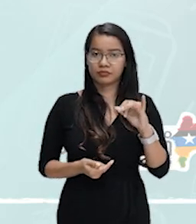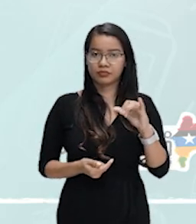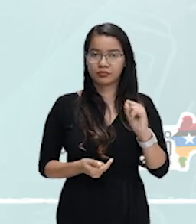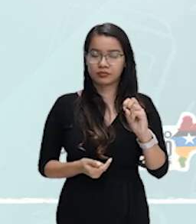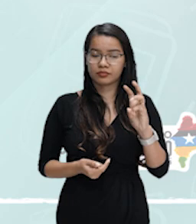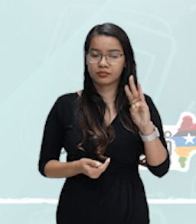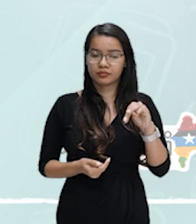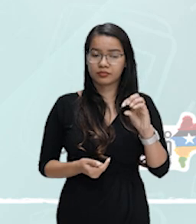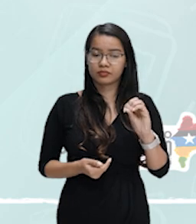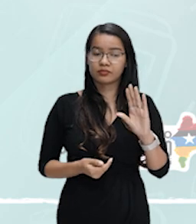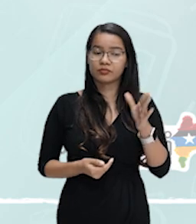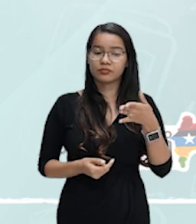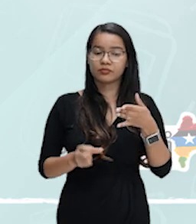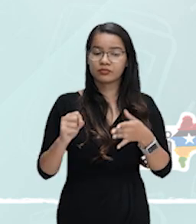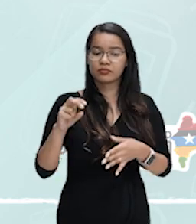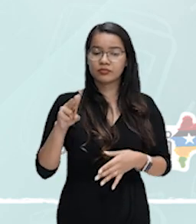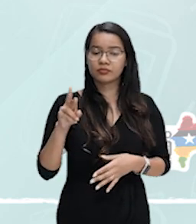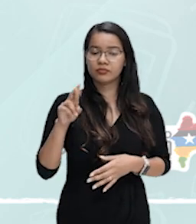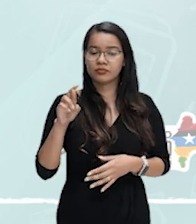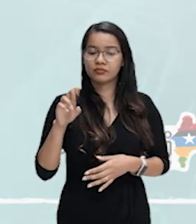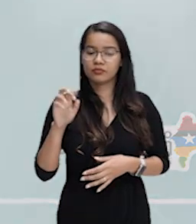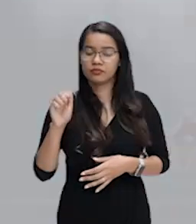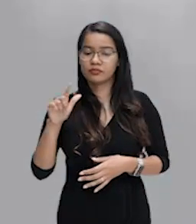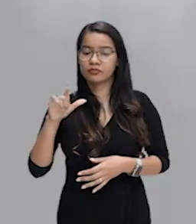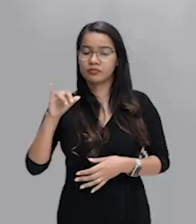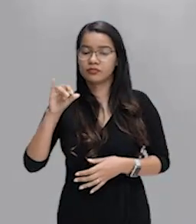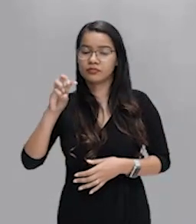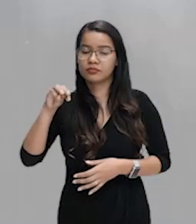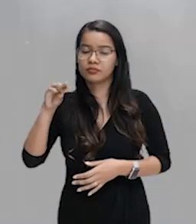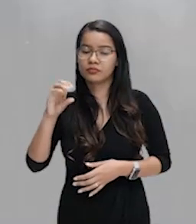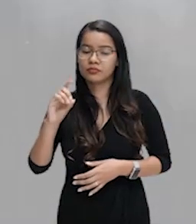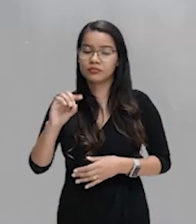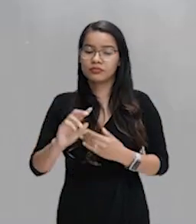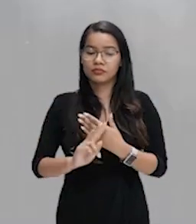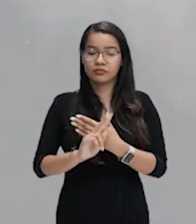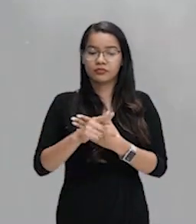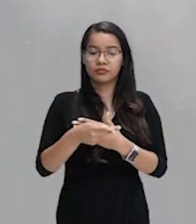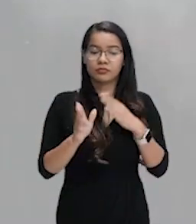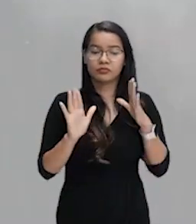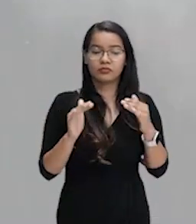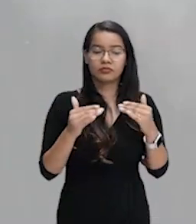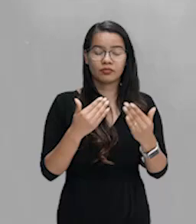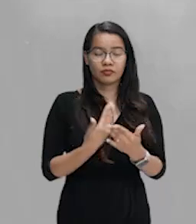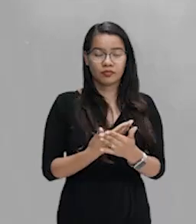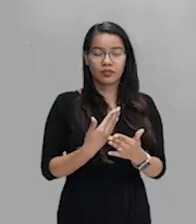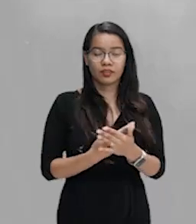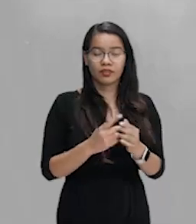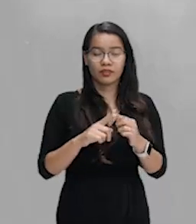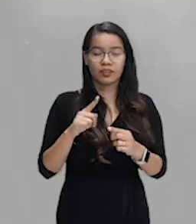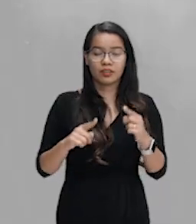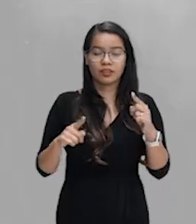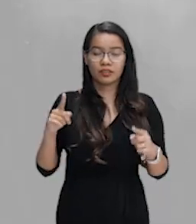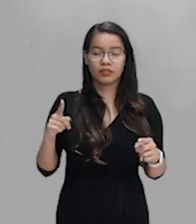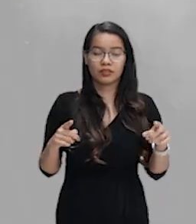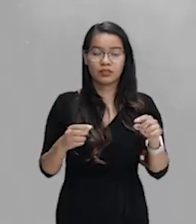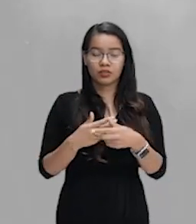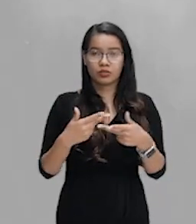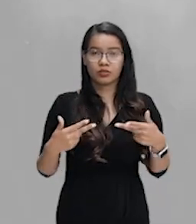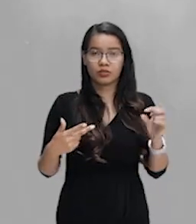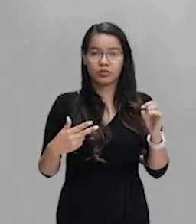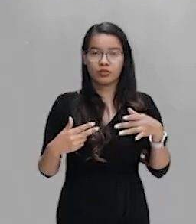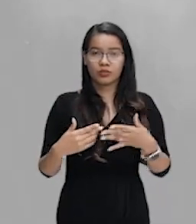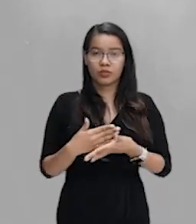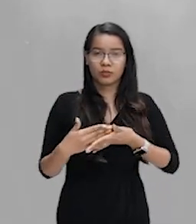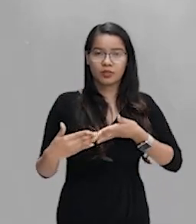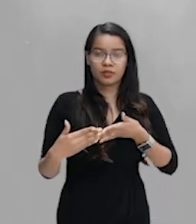é uma consequência direta de estudos, variações, né, inovações que já vão ali para o meio do século